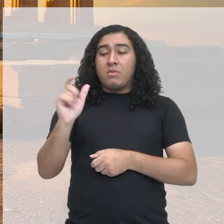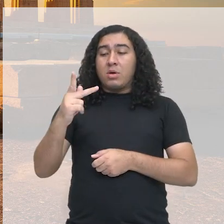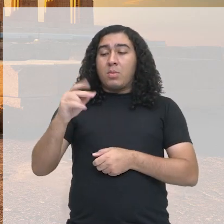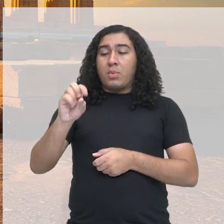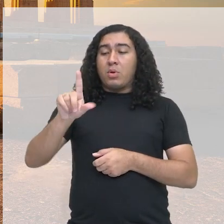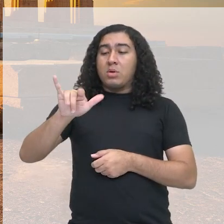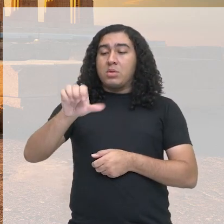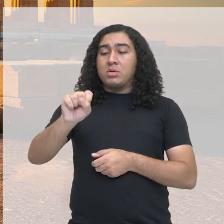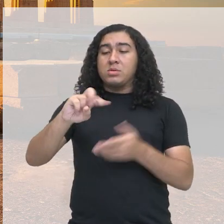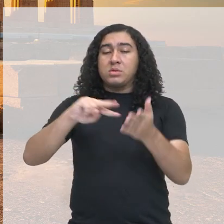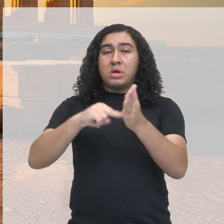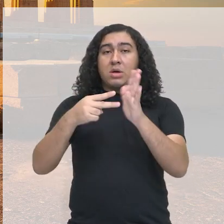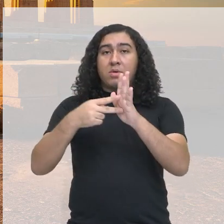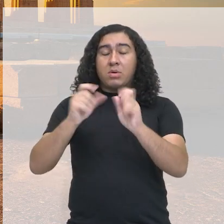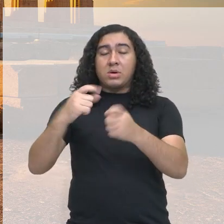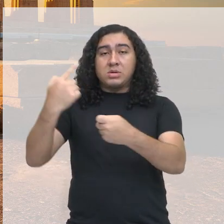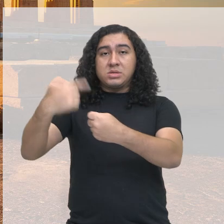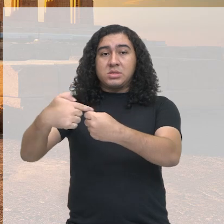que significa